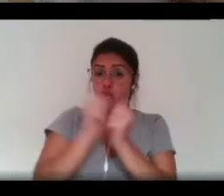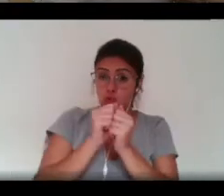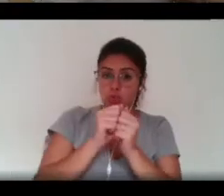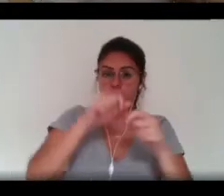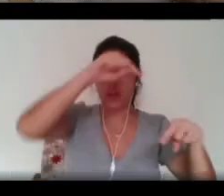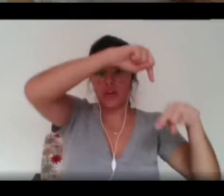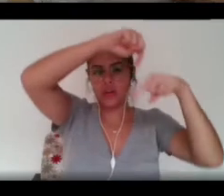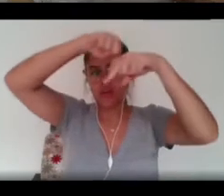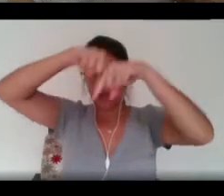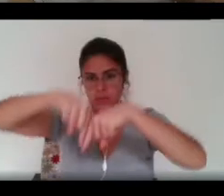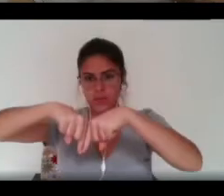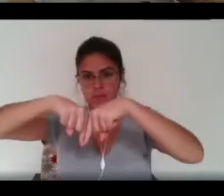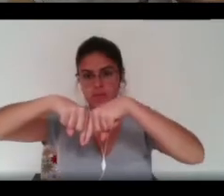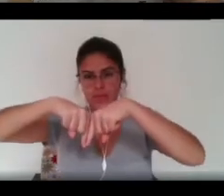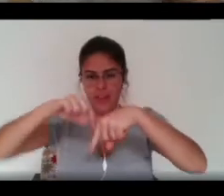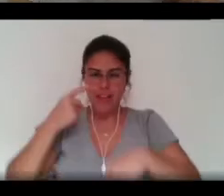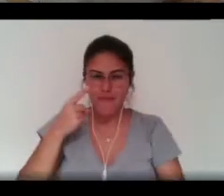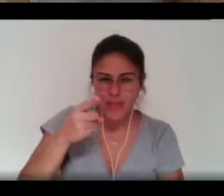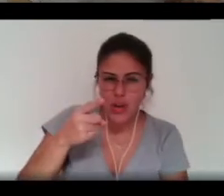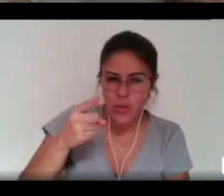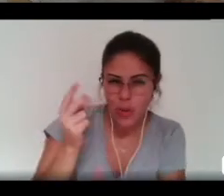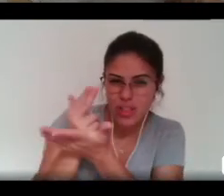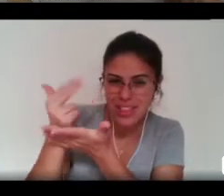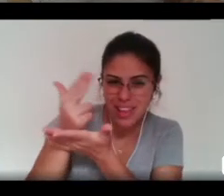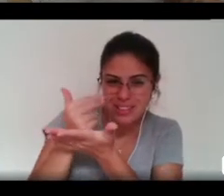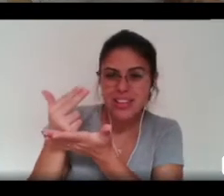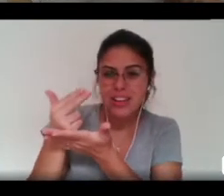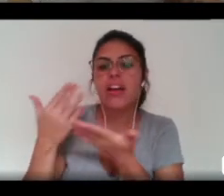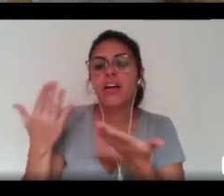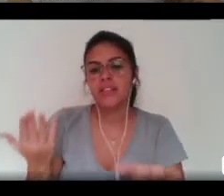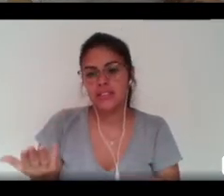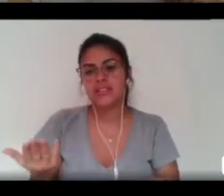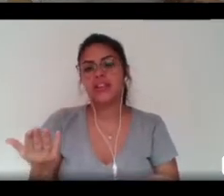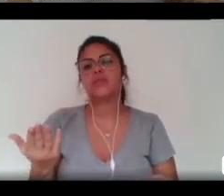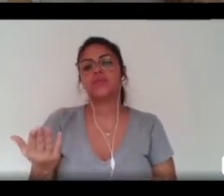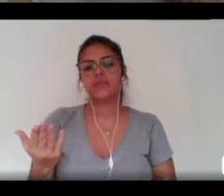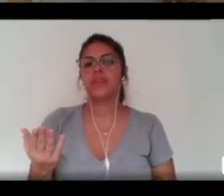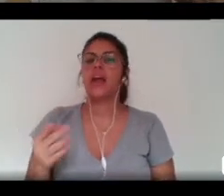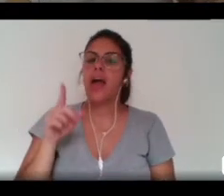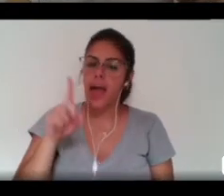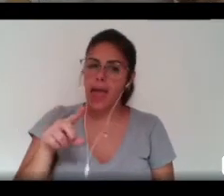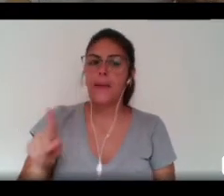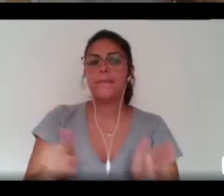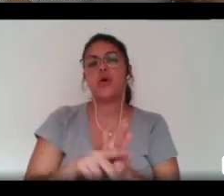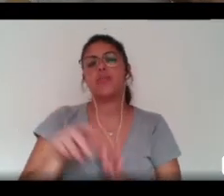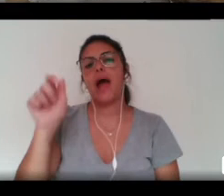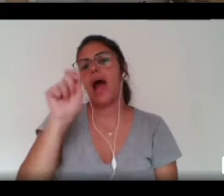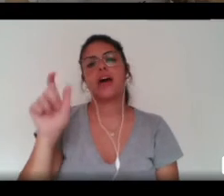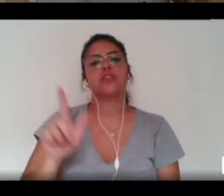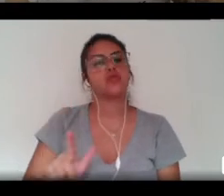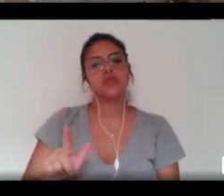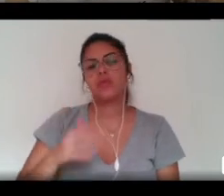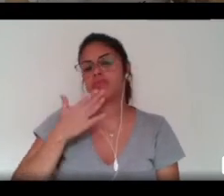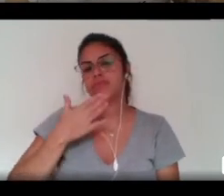mim de ver que a velocidade inicial que eu procuro é essa de azul, que é